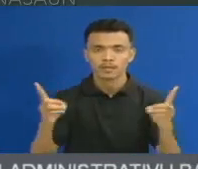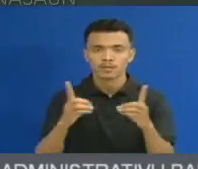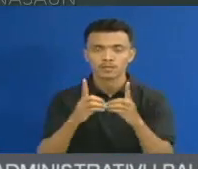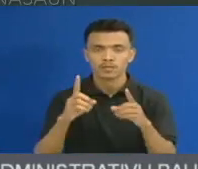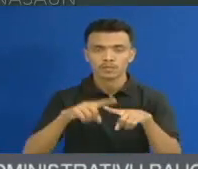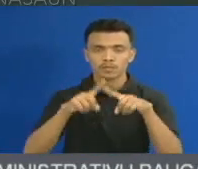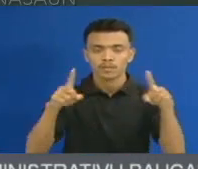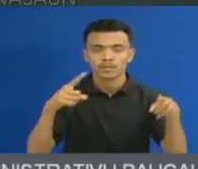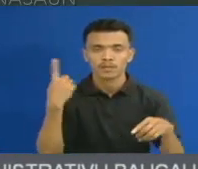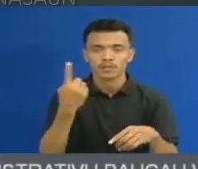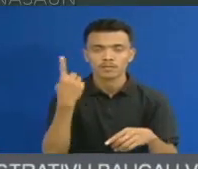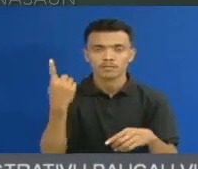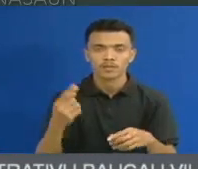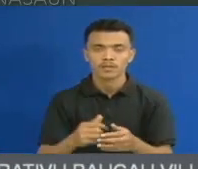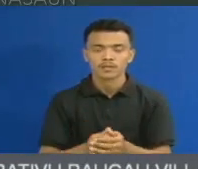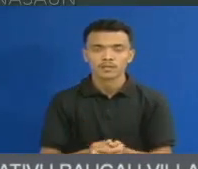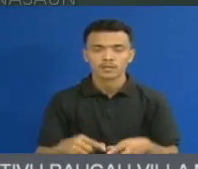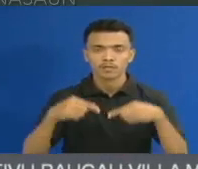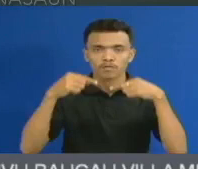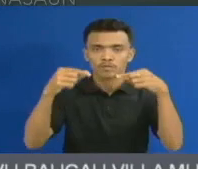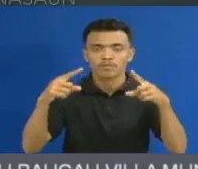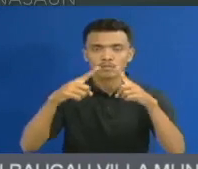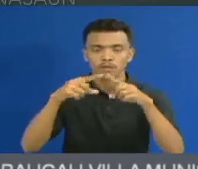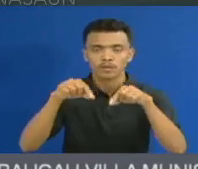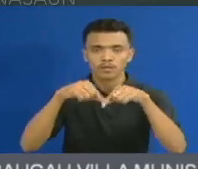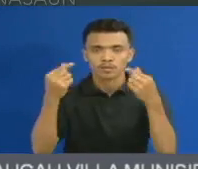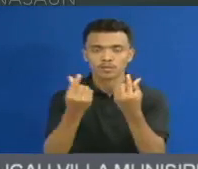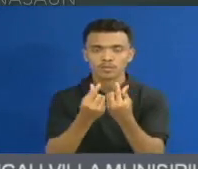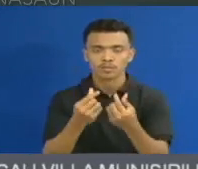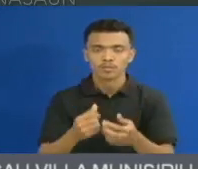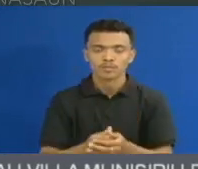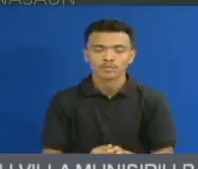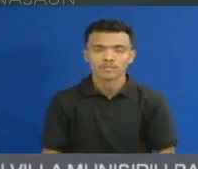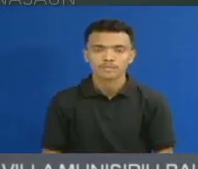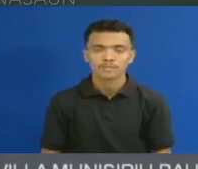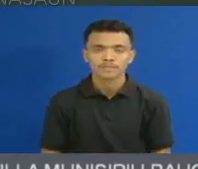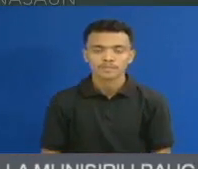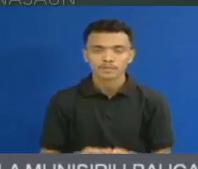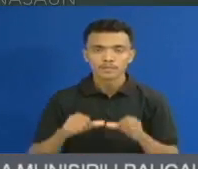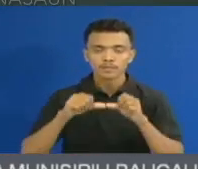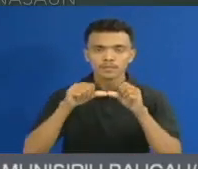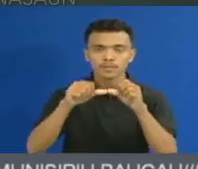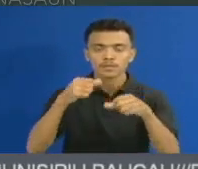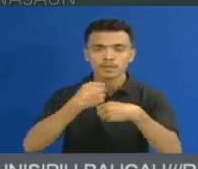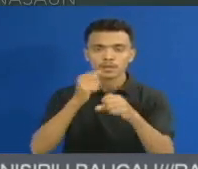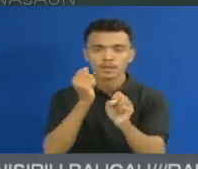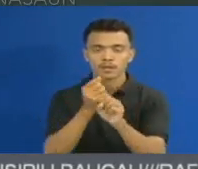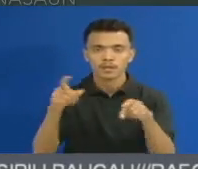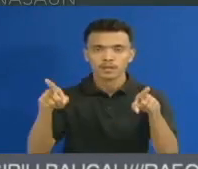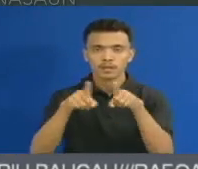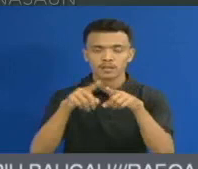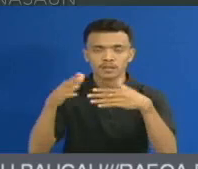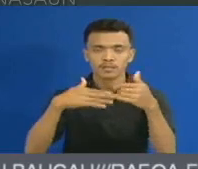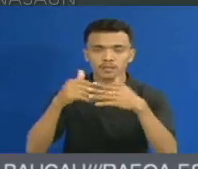na Fatim, a escola orienta o grupo Lili Fornecedor Sira, a Mariana Escolar continua lá, o Hansa vai bem. Parte